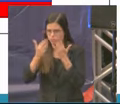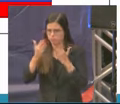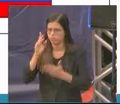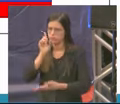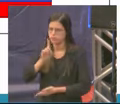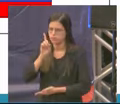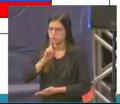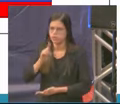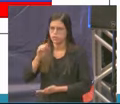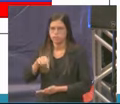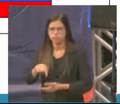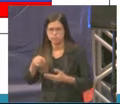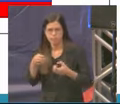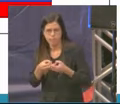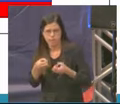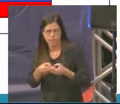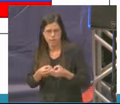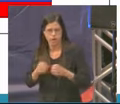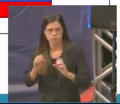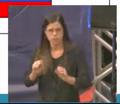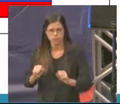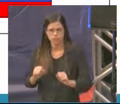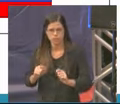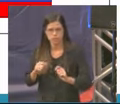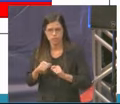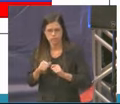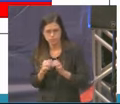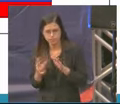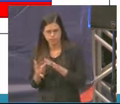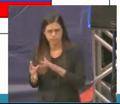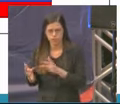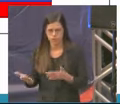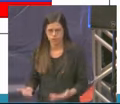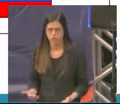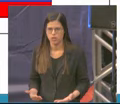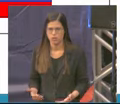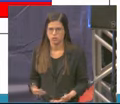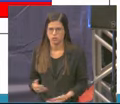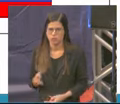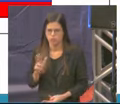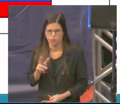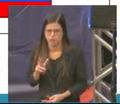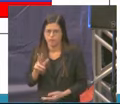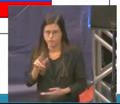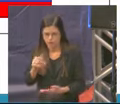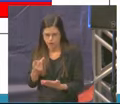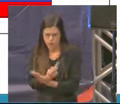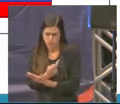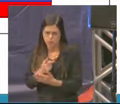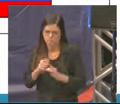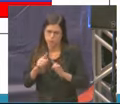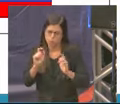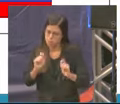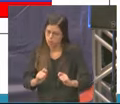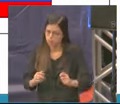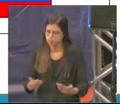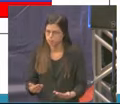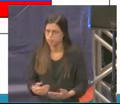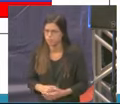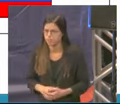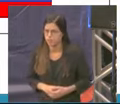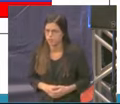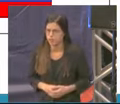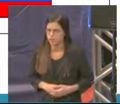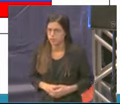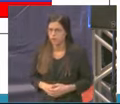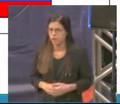barata, perto, podem estar fazendo uma sinergia muito grande. Não necessariamente vai acontecer, é uma possibilidade. Finalmente, o